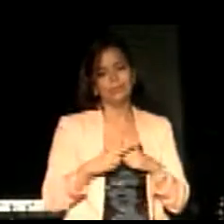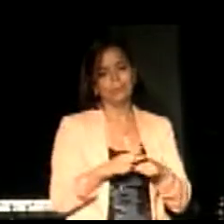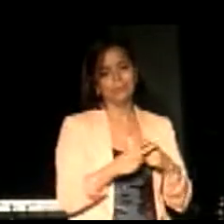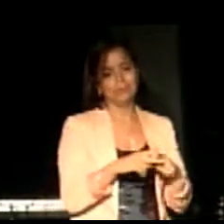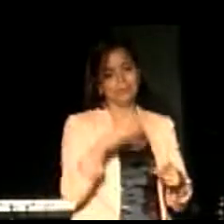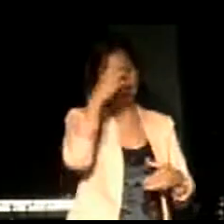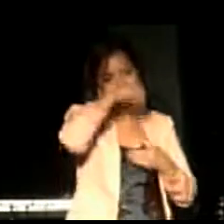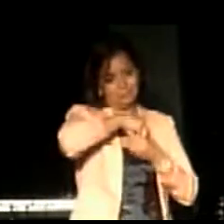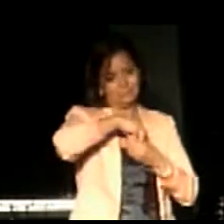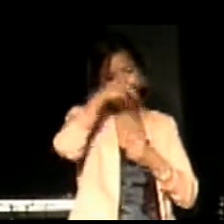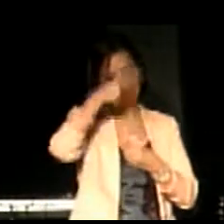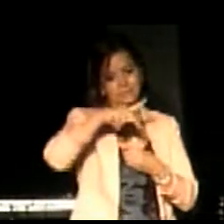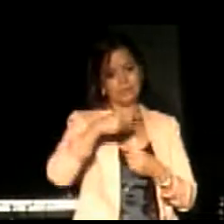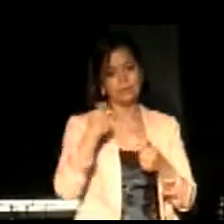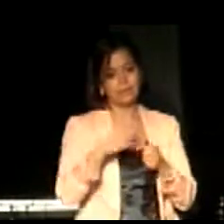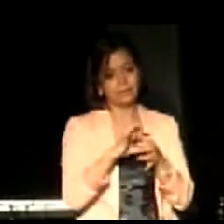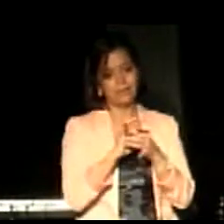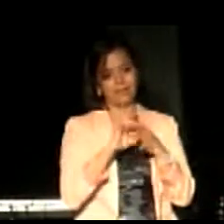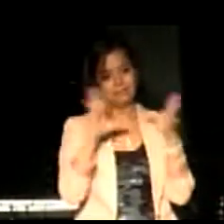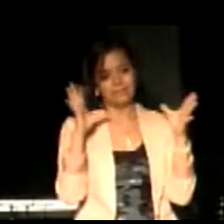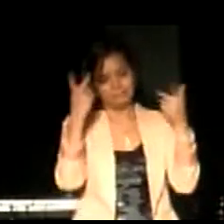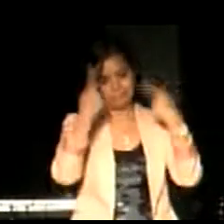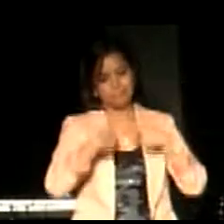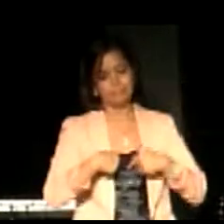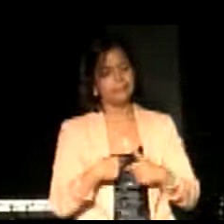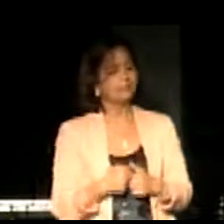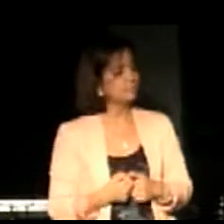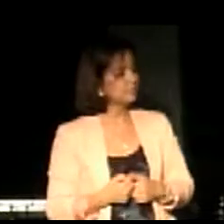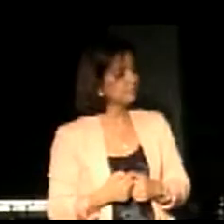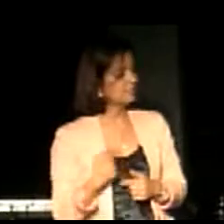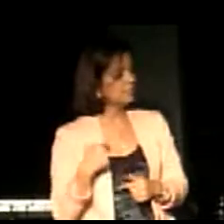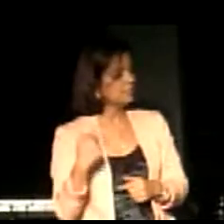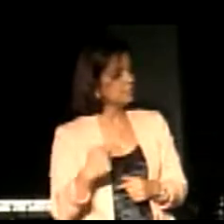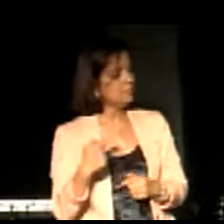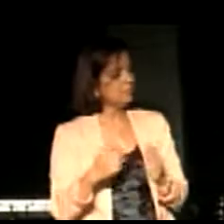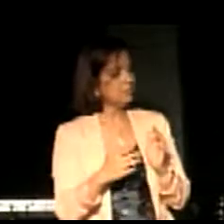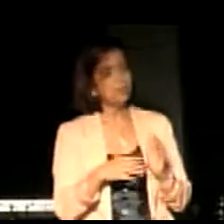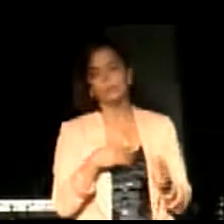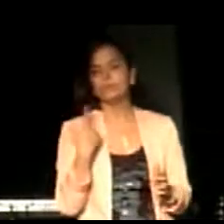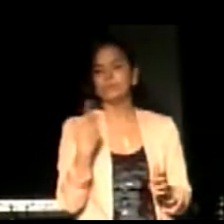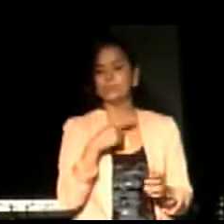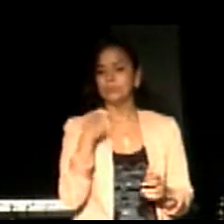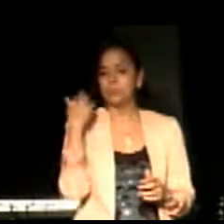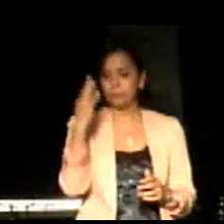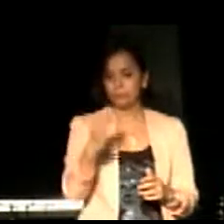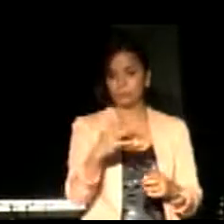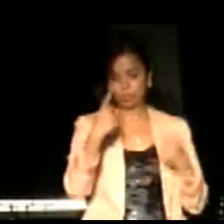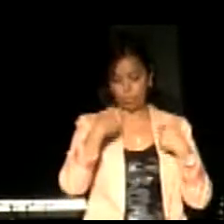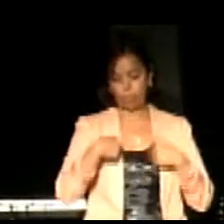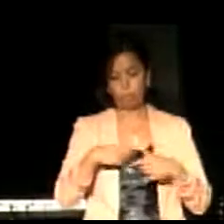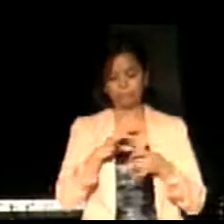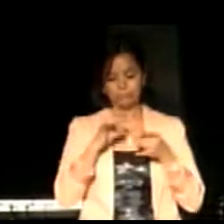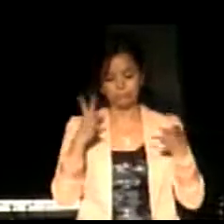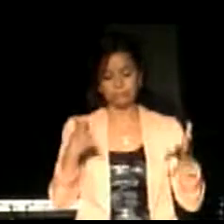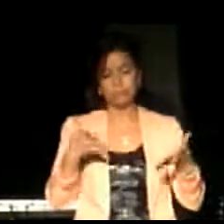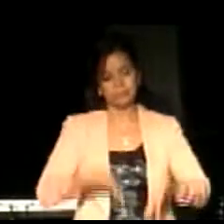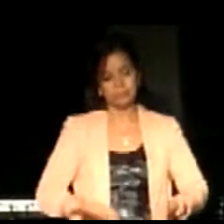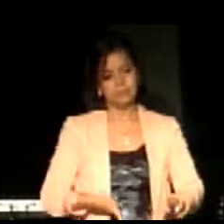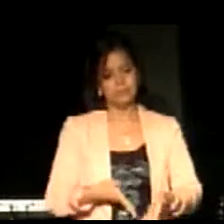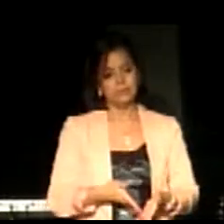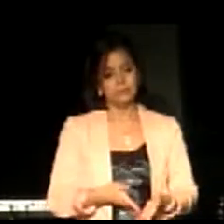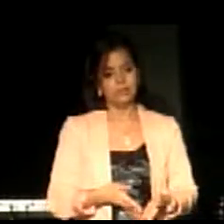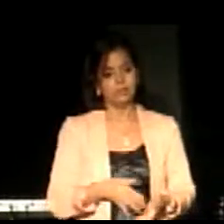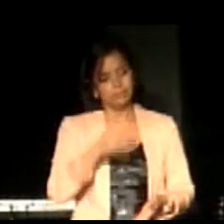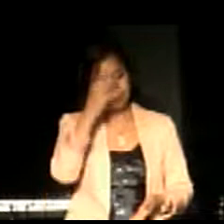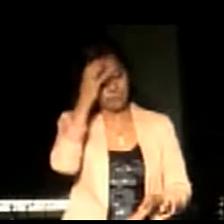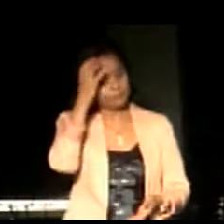aí e só vamos livrar-nos dela quando morrermos, ou